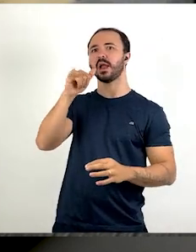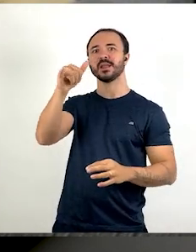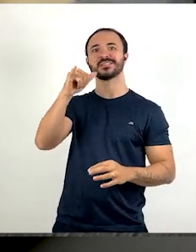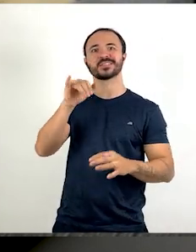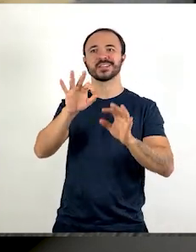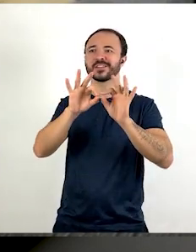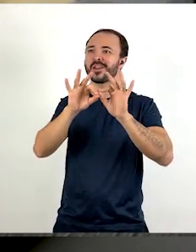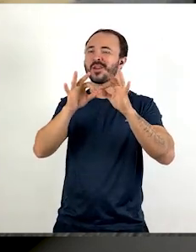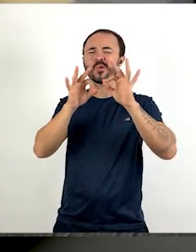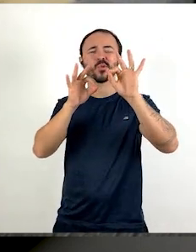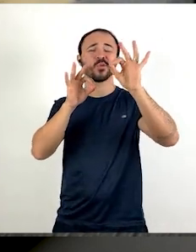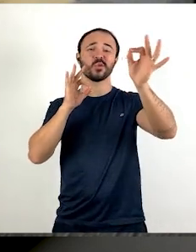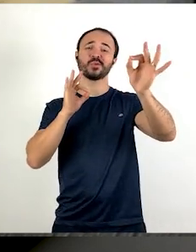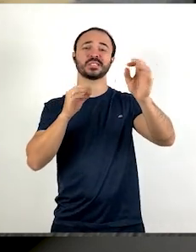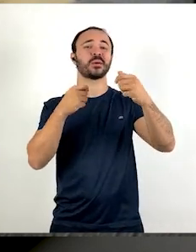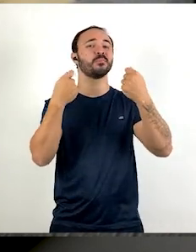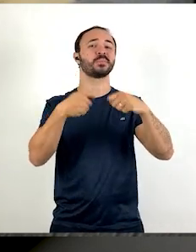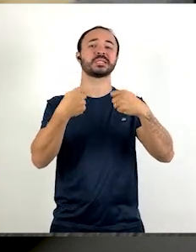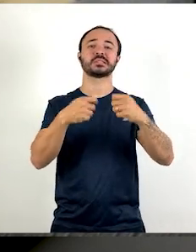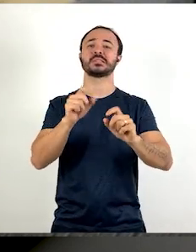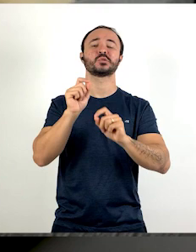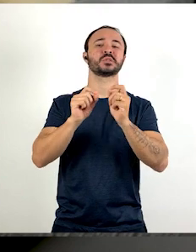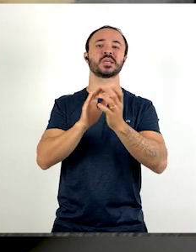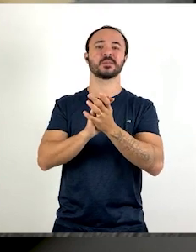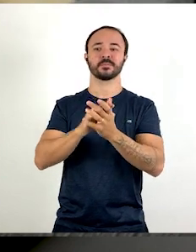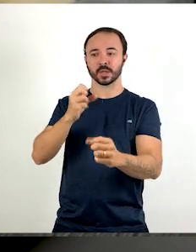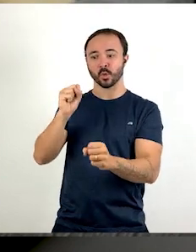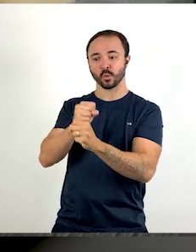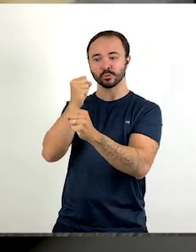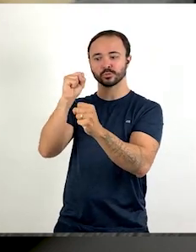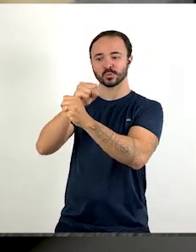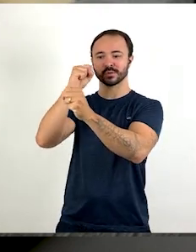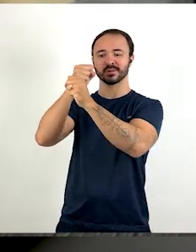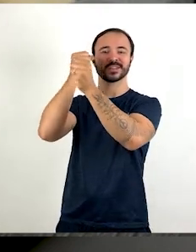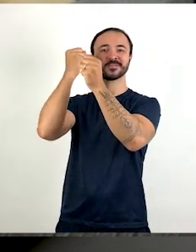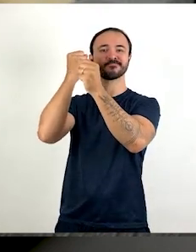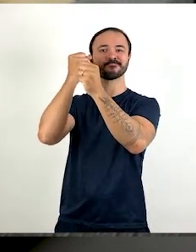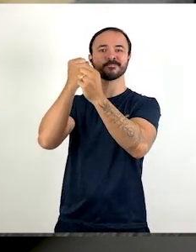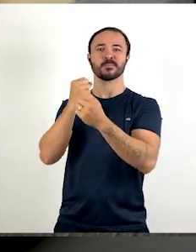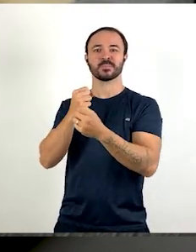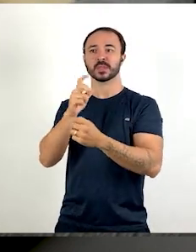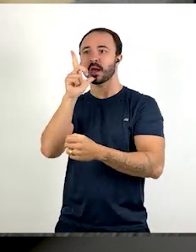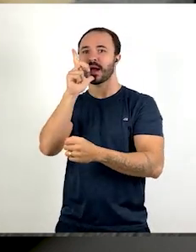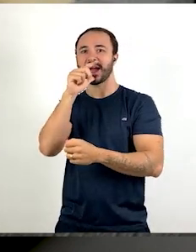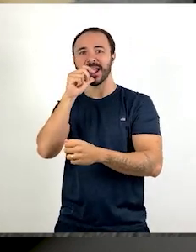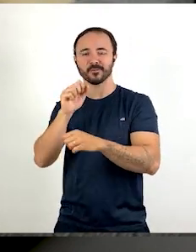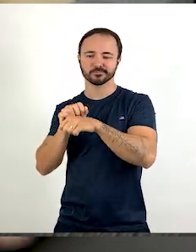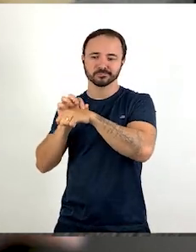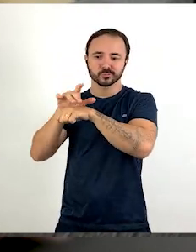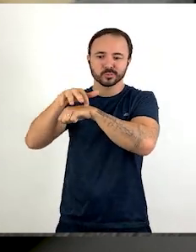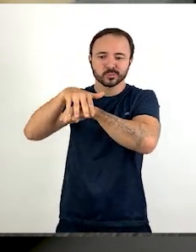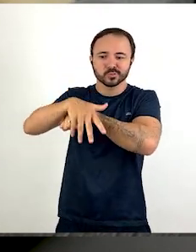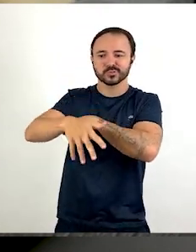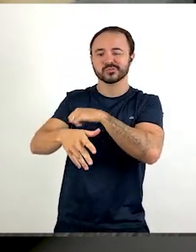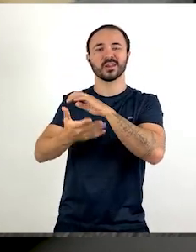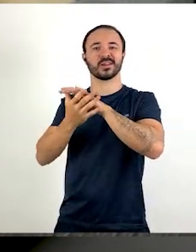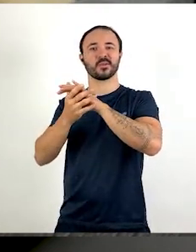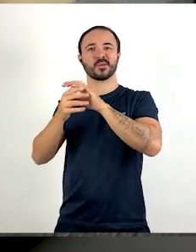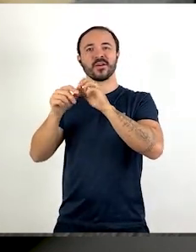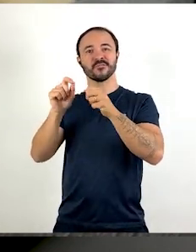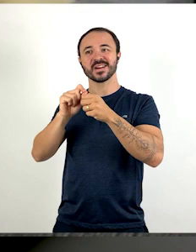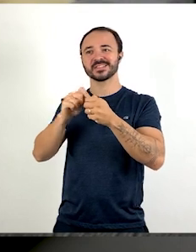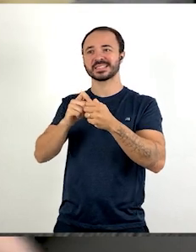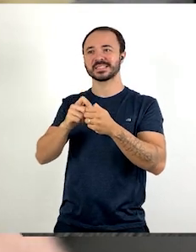seria necessário a construção de uma usina elétrica próxima de cada centro urbano. Imagina isso,